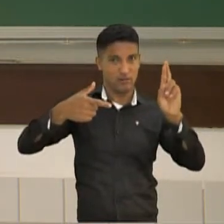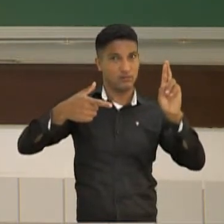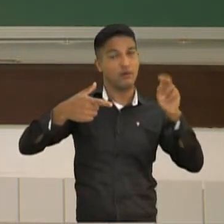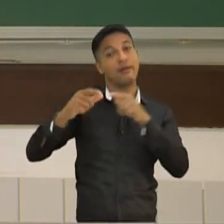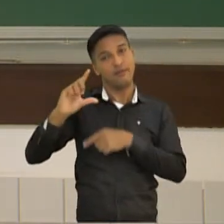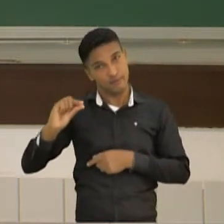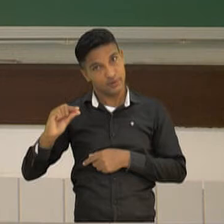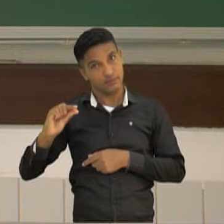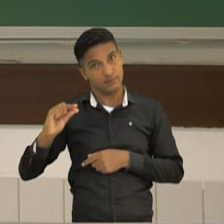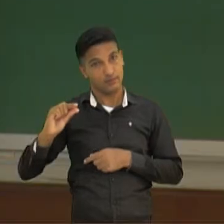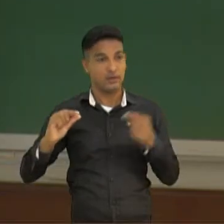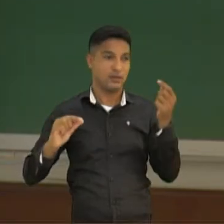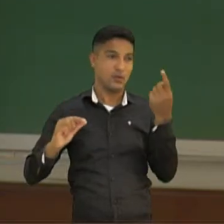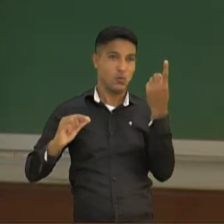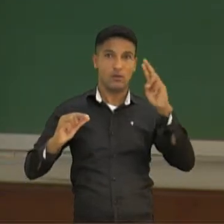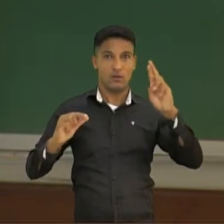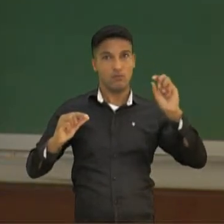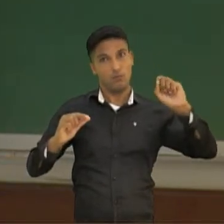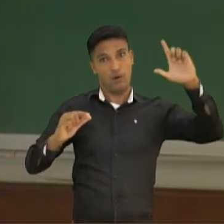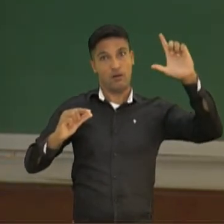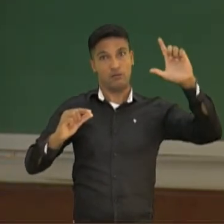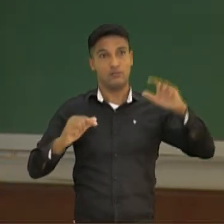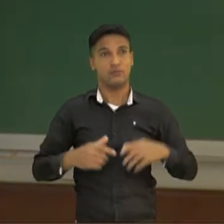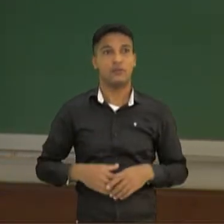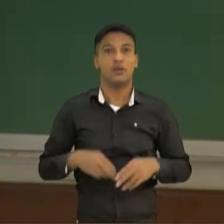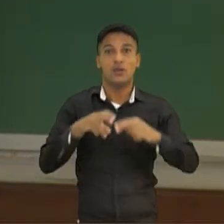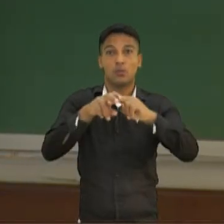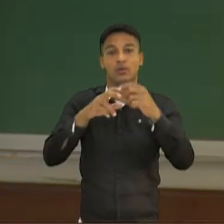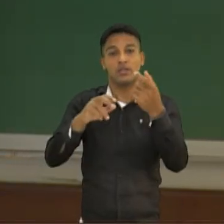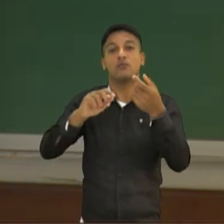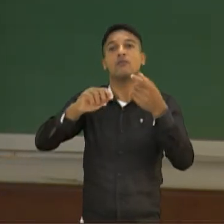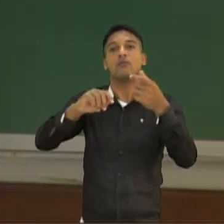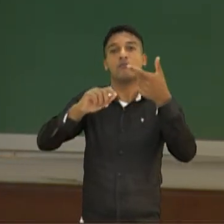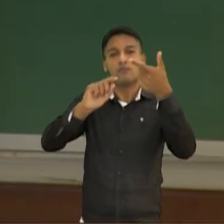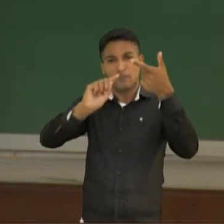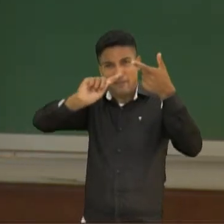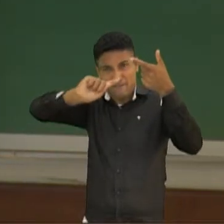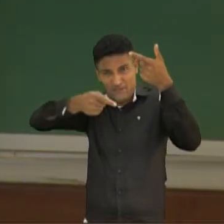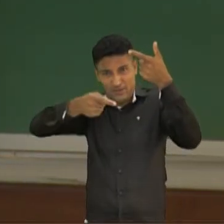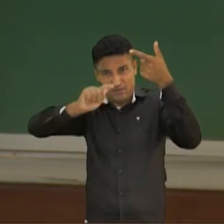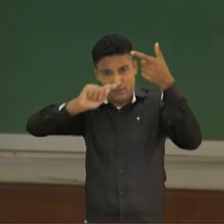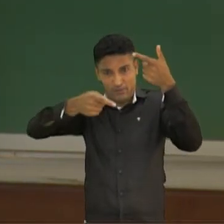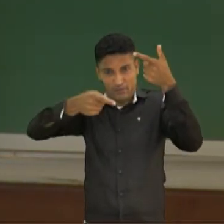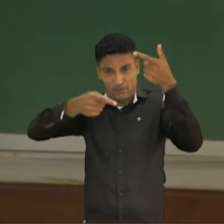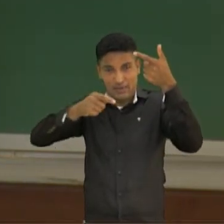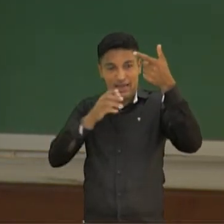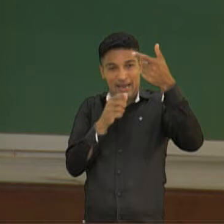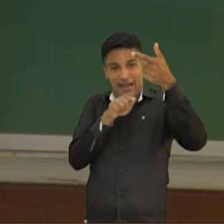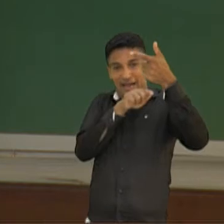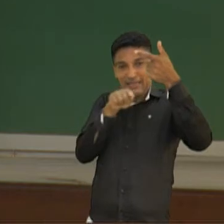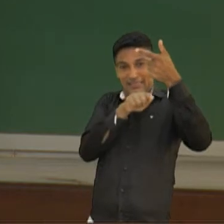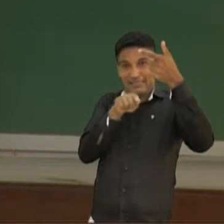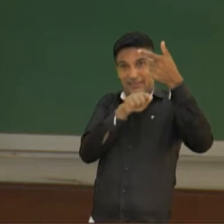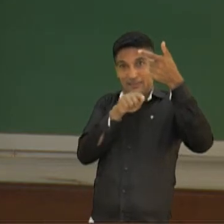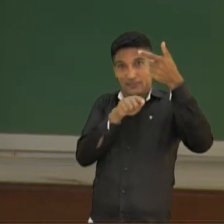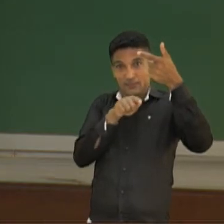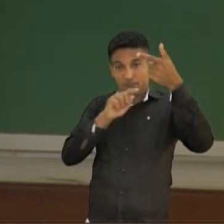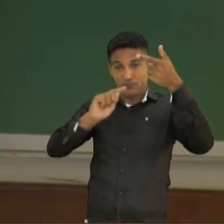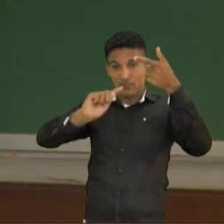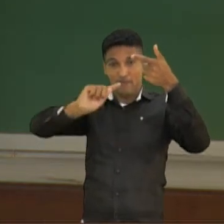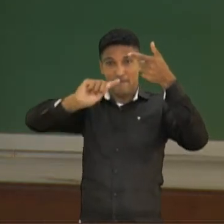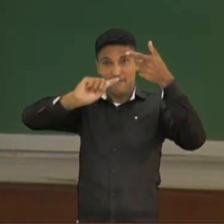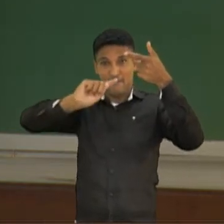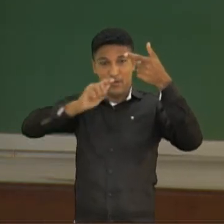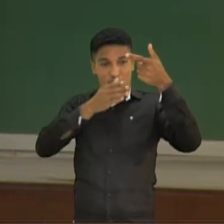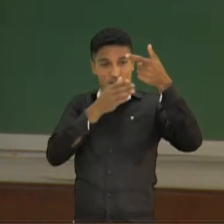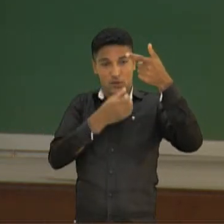Então, essa parte decimal, ela é separada da parte inteira pela vírgula. Então, quando eu ponho um zero, eu estou começando